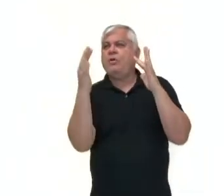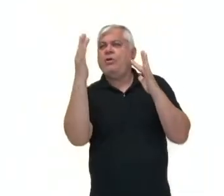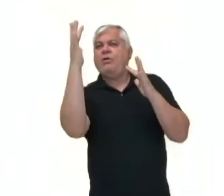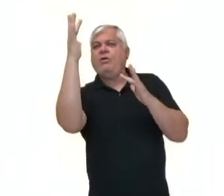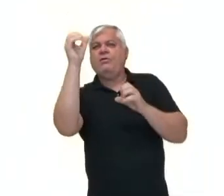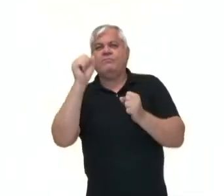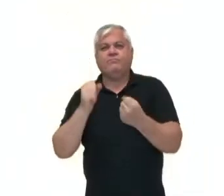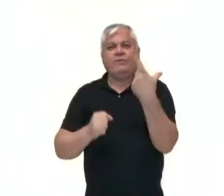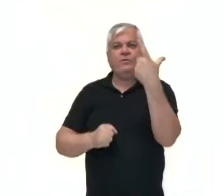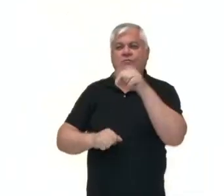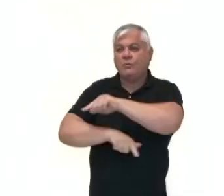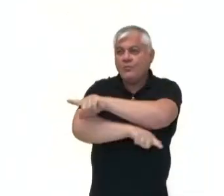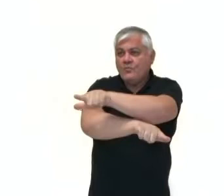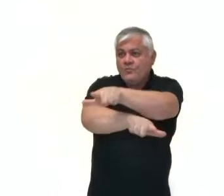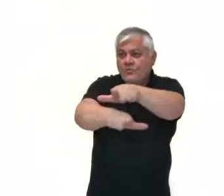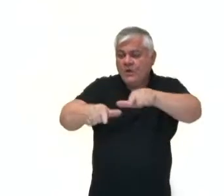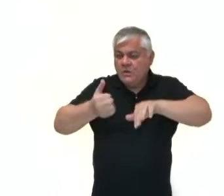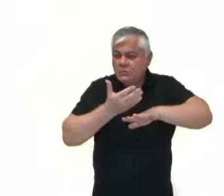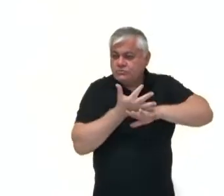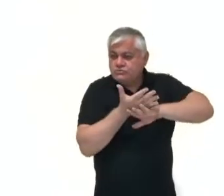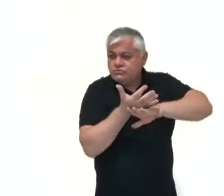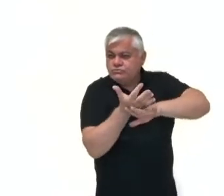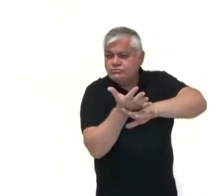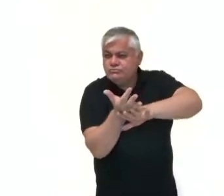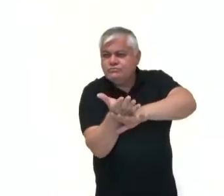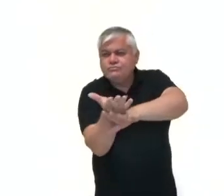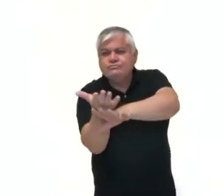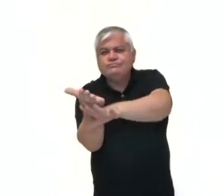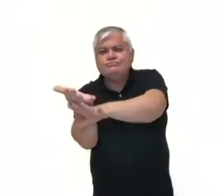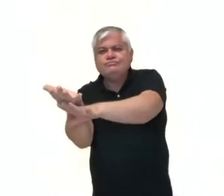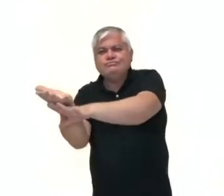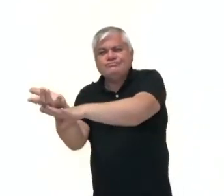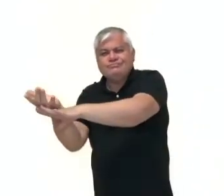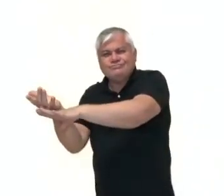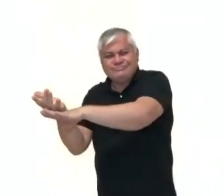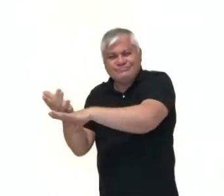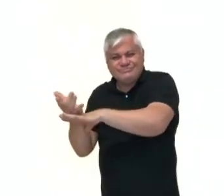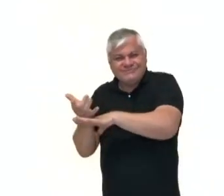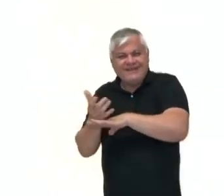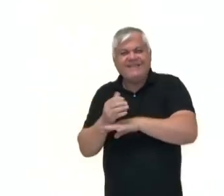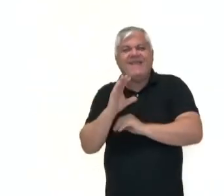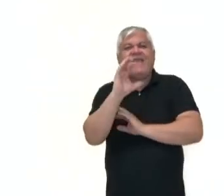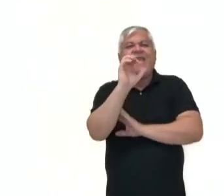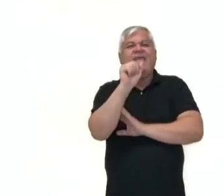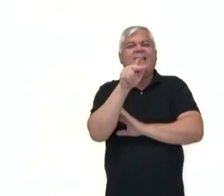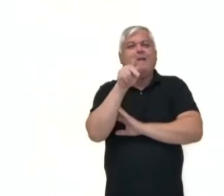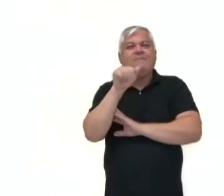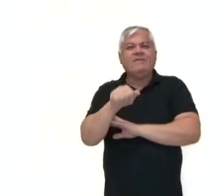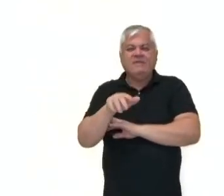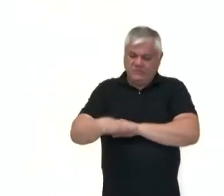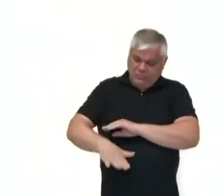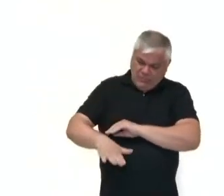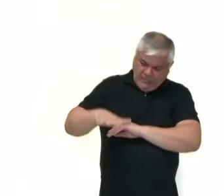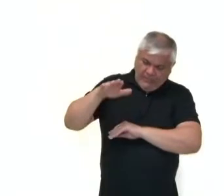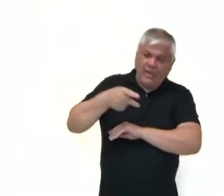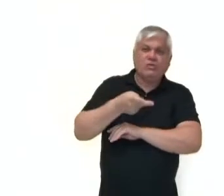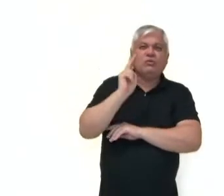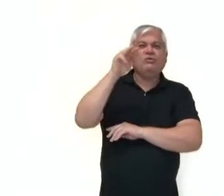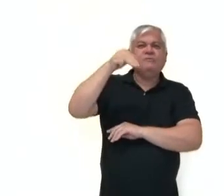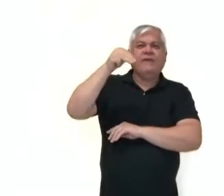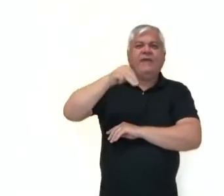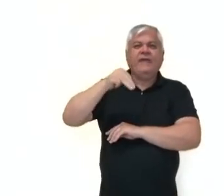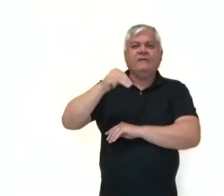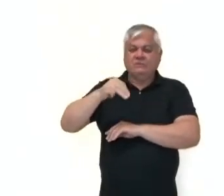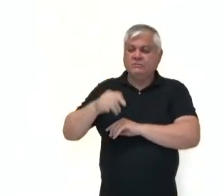campos limpos, até formações com capim, que pode chegar até 2 metros de altura, e as árvores, que são